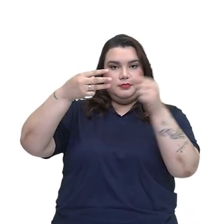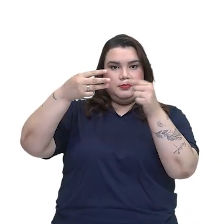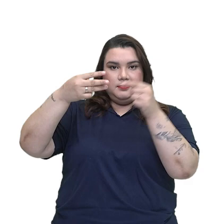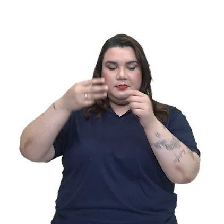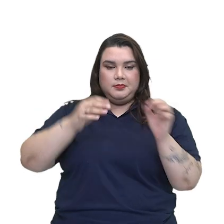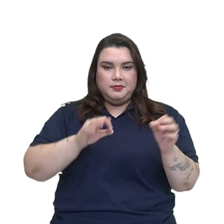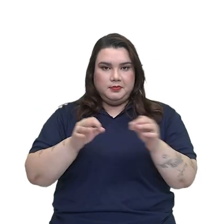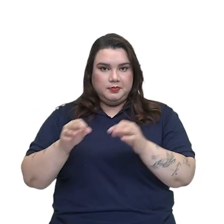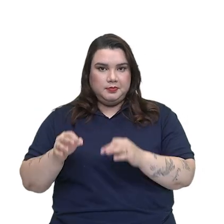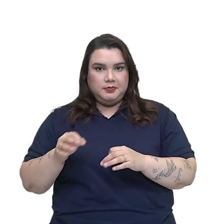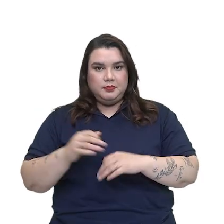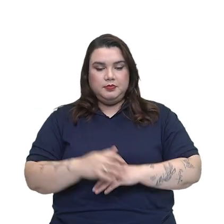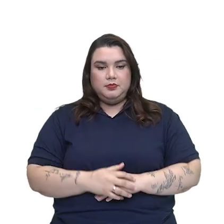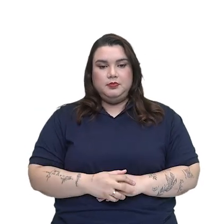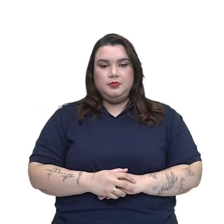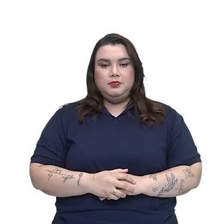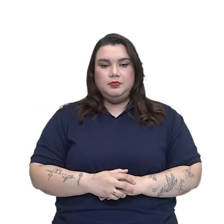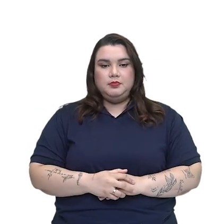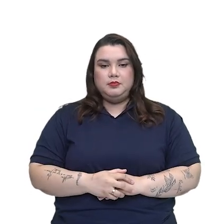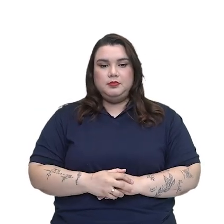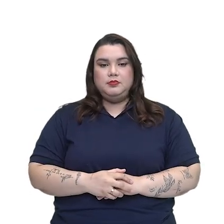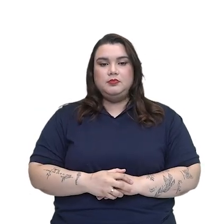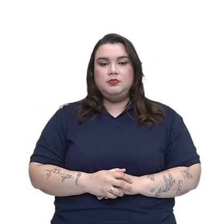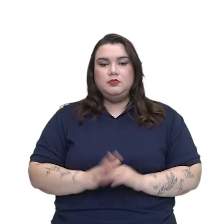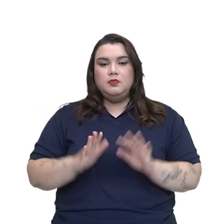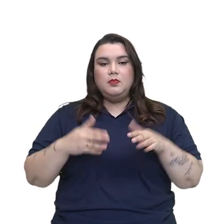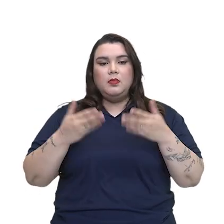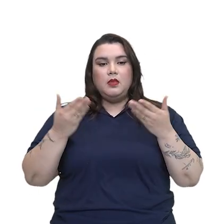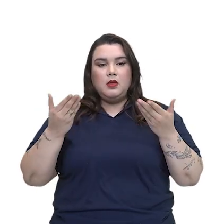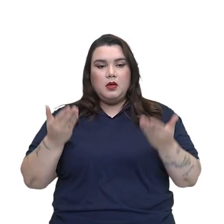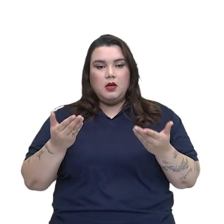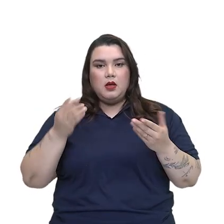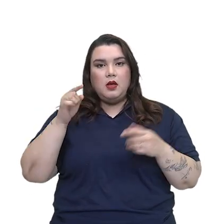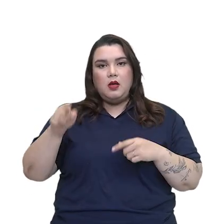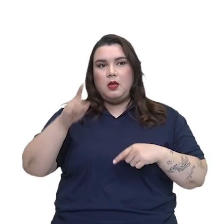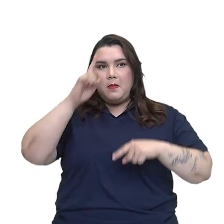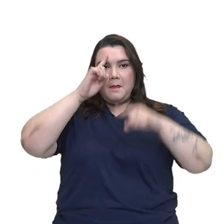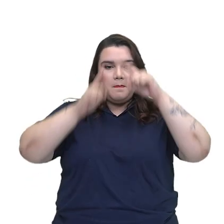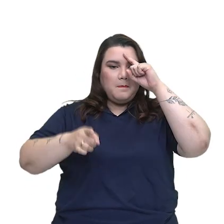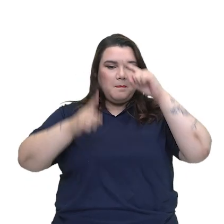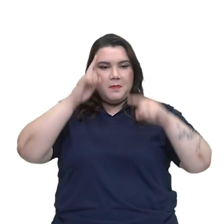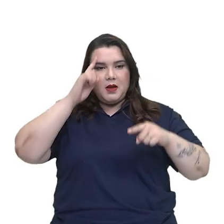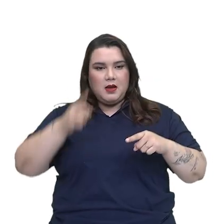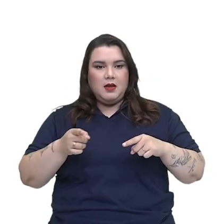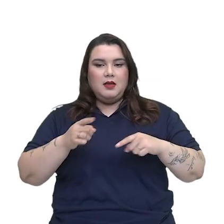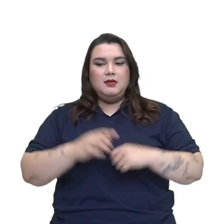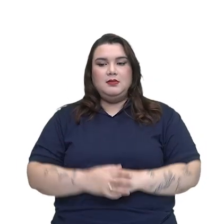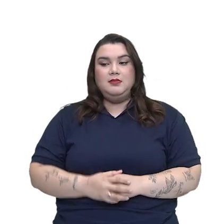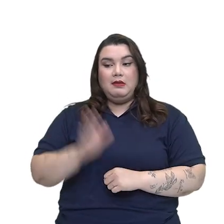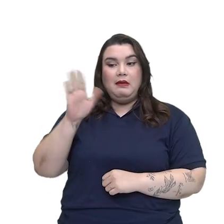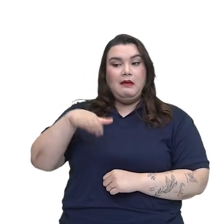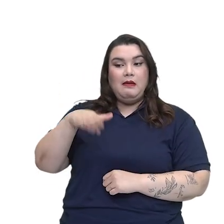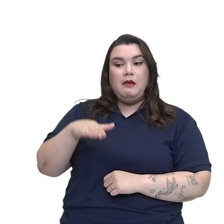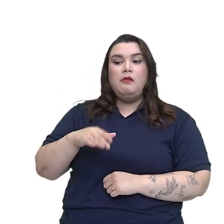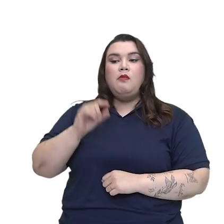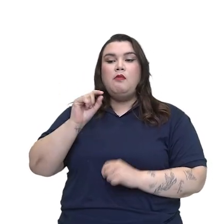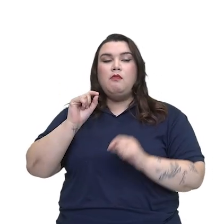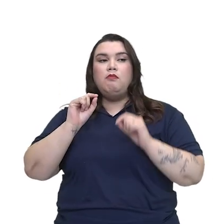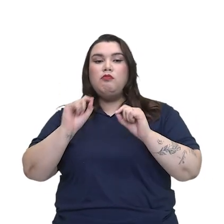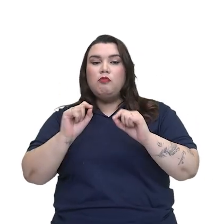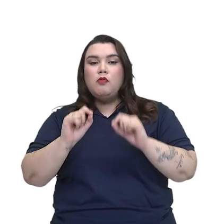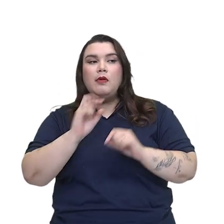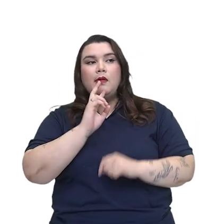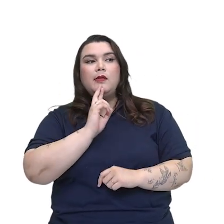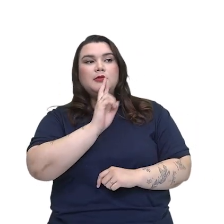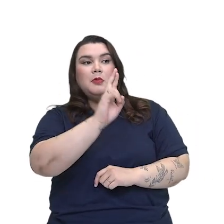3, certo? Se o expoente é o 3, ele é o manda-chuva, ele é base. Aí a base grita,